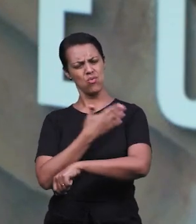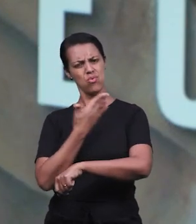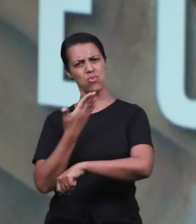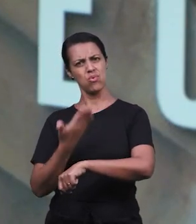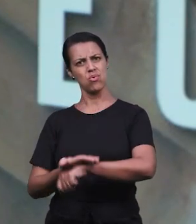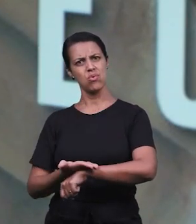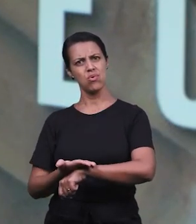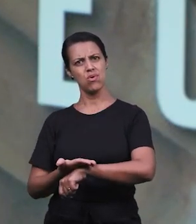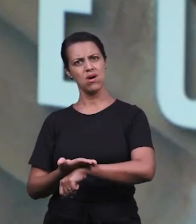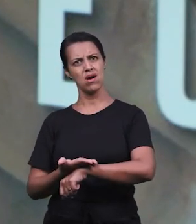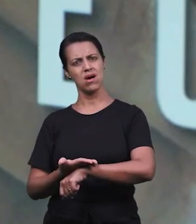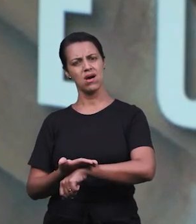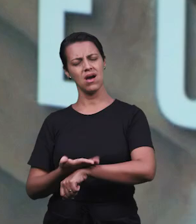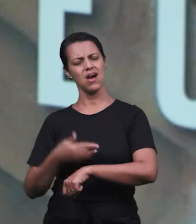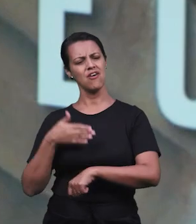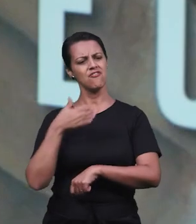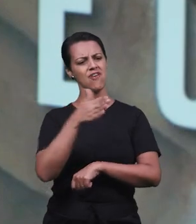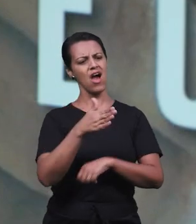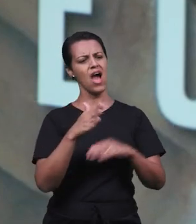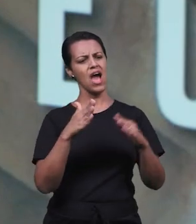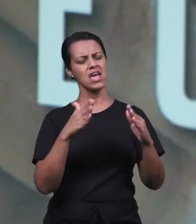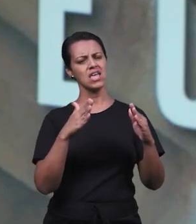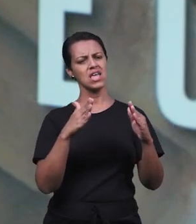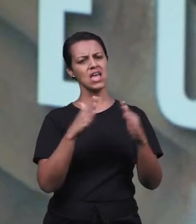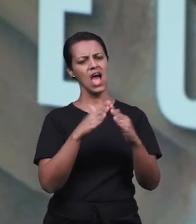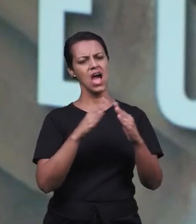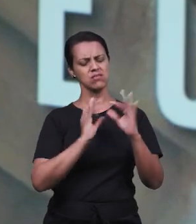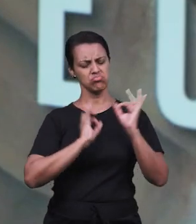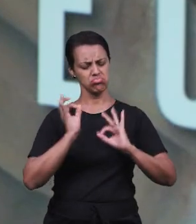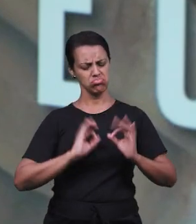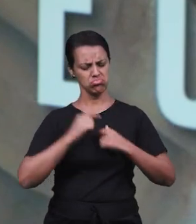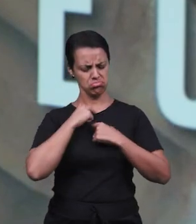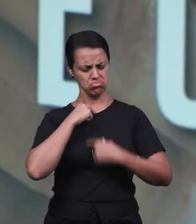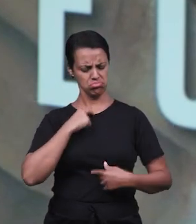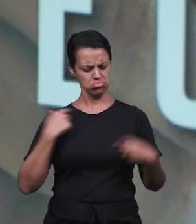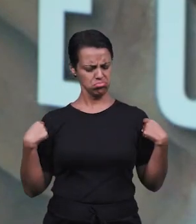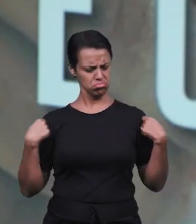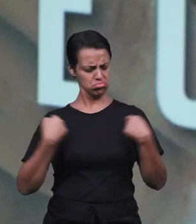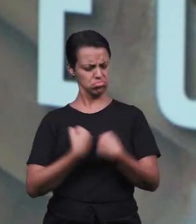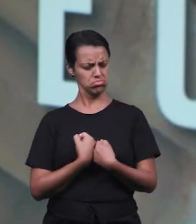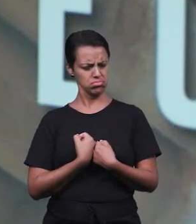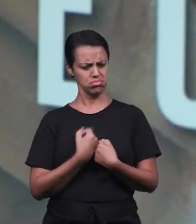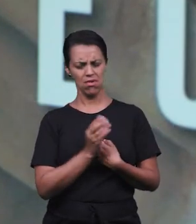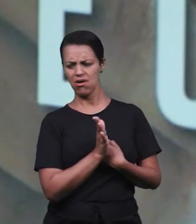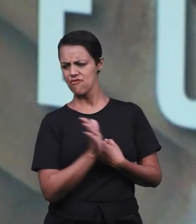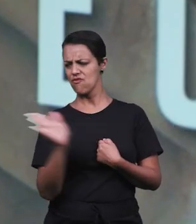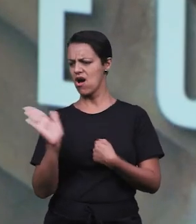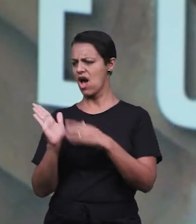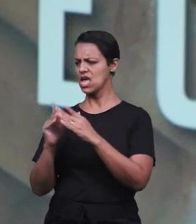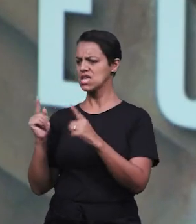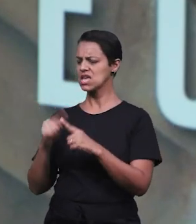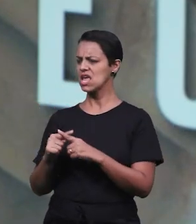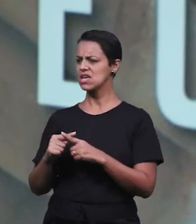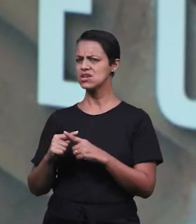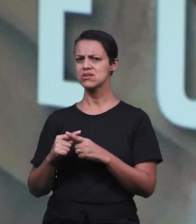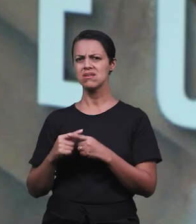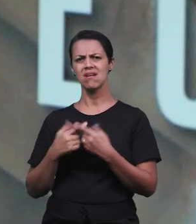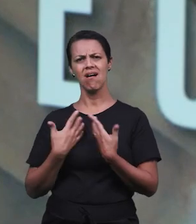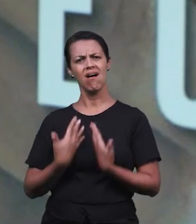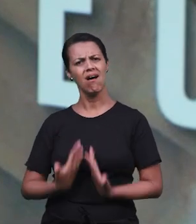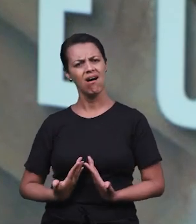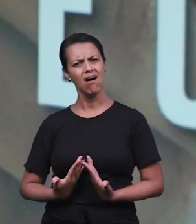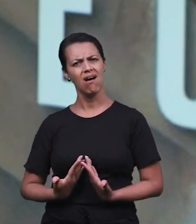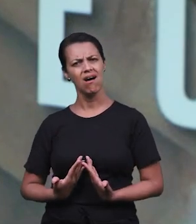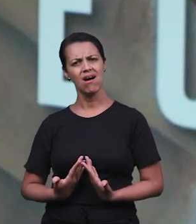casa, tomamos um banho rápido, vestimos o paletó, a gravata e vamos para a igreja? O Senhor